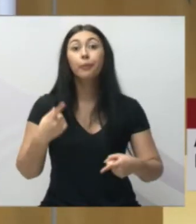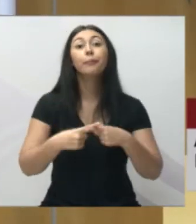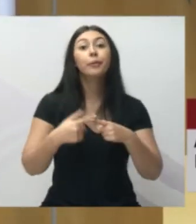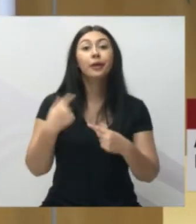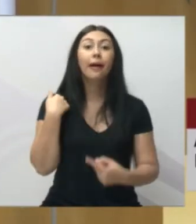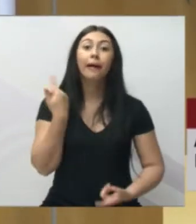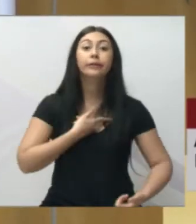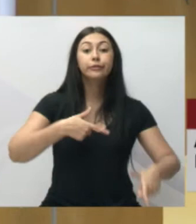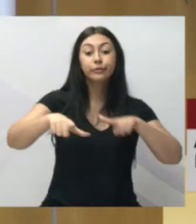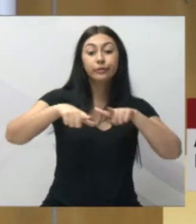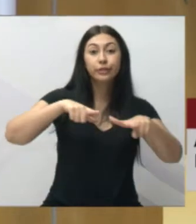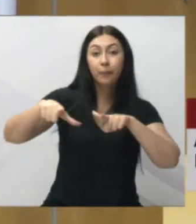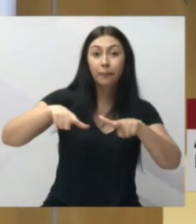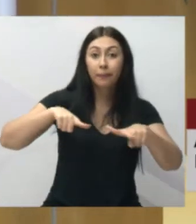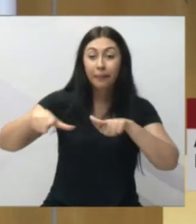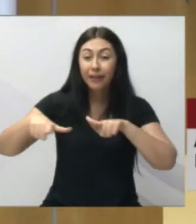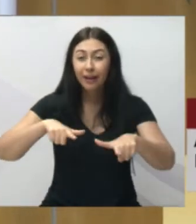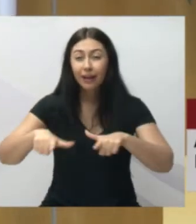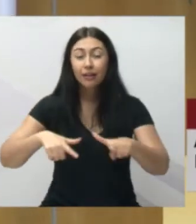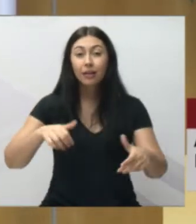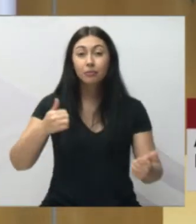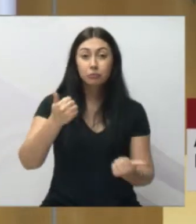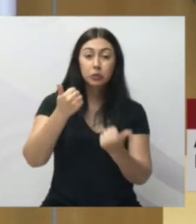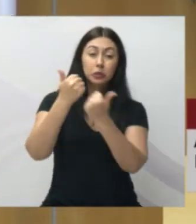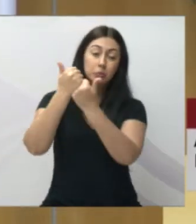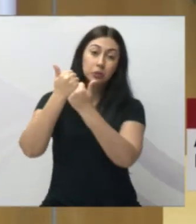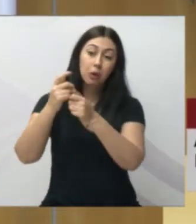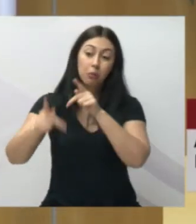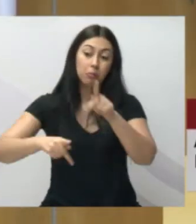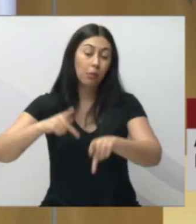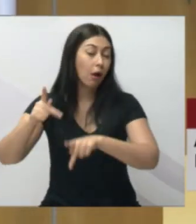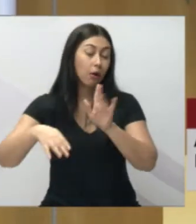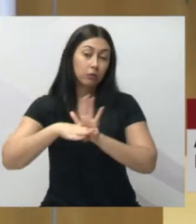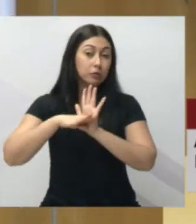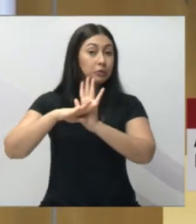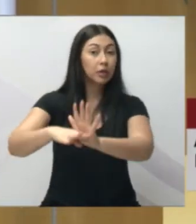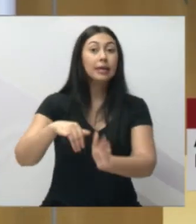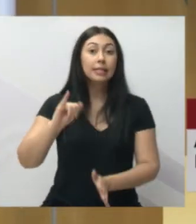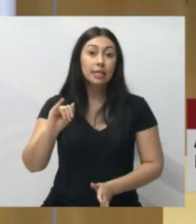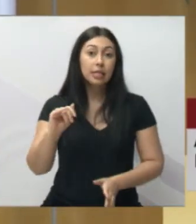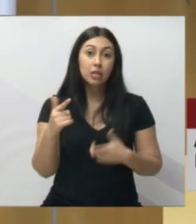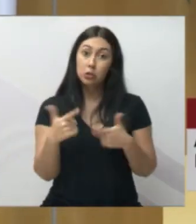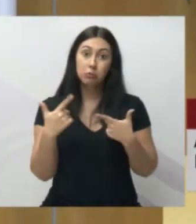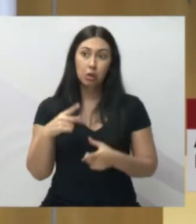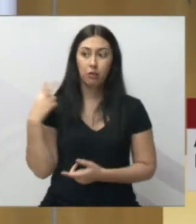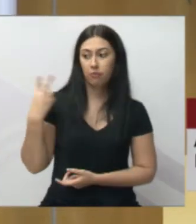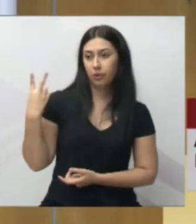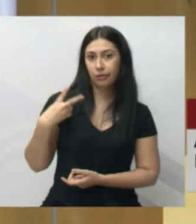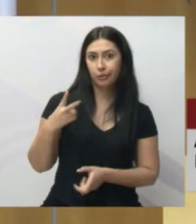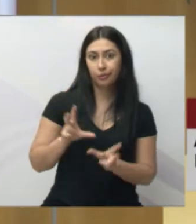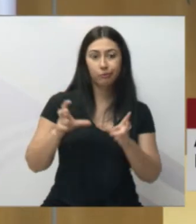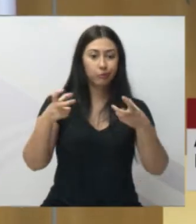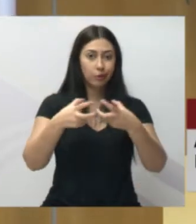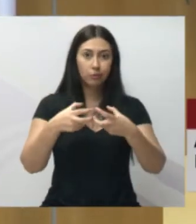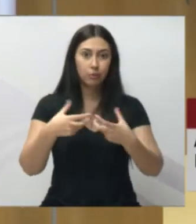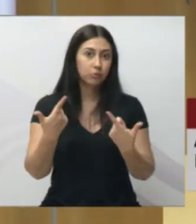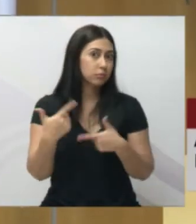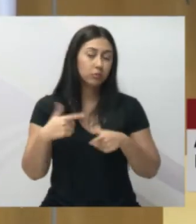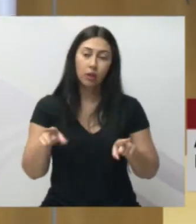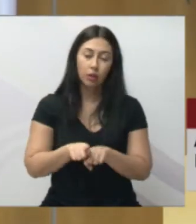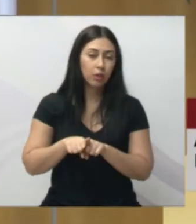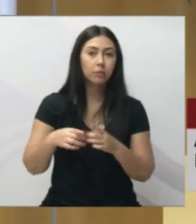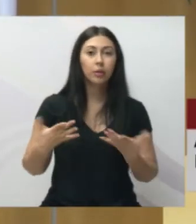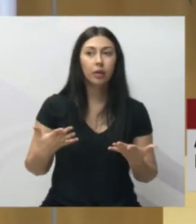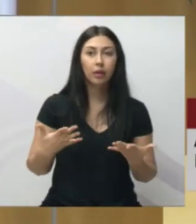do trabalho dos vereadores, que são eleitos pelo povo. Ou seja, se não tiver vereador, não tem Câmara. Então, quer dizer, adianta você querer fazer